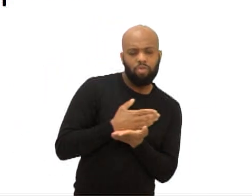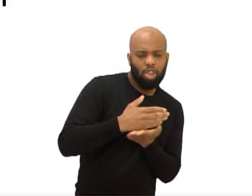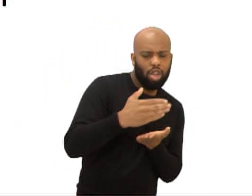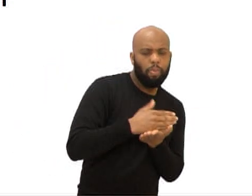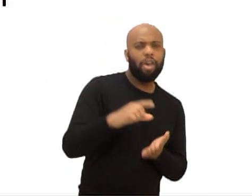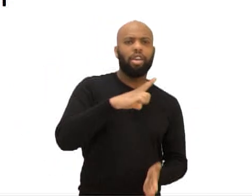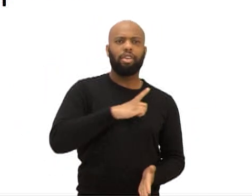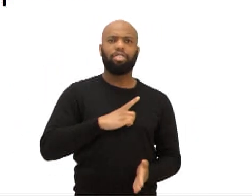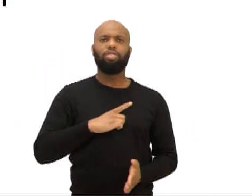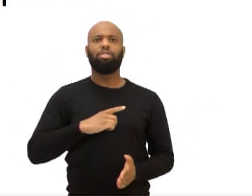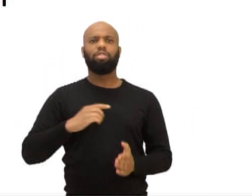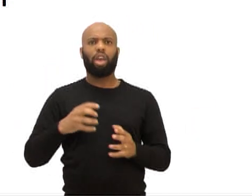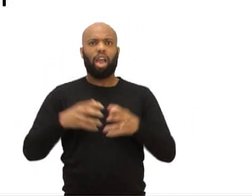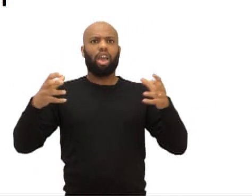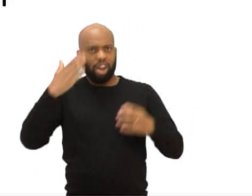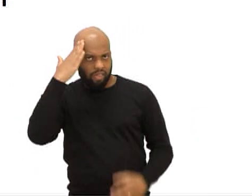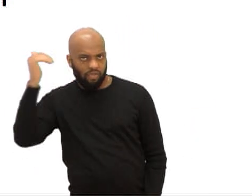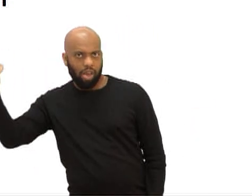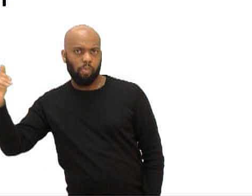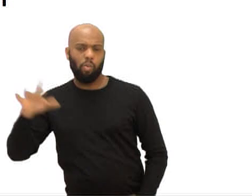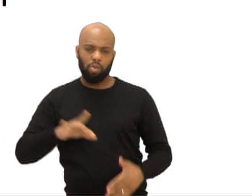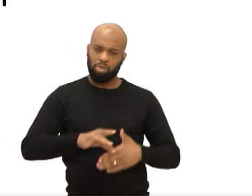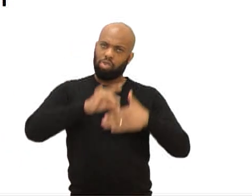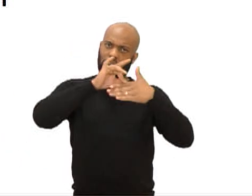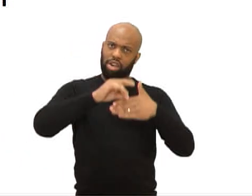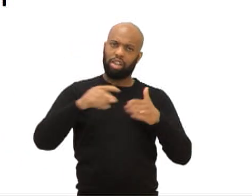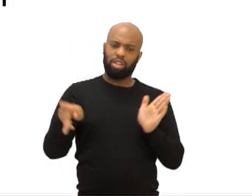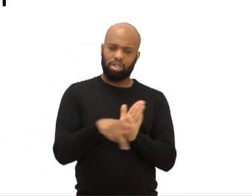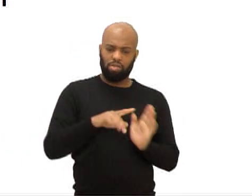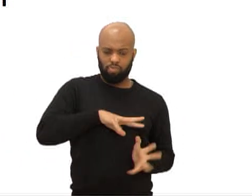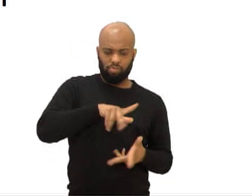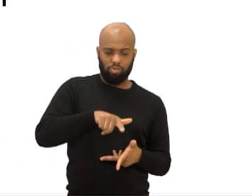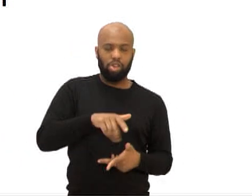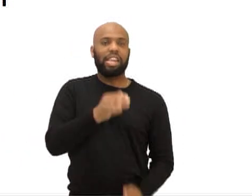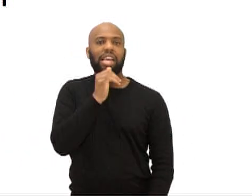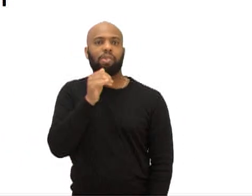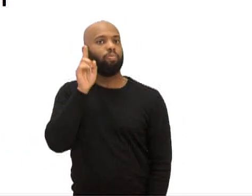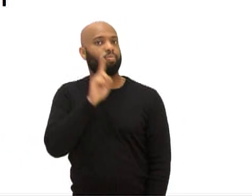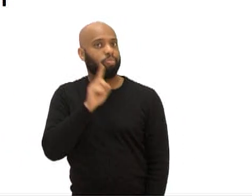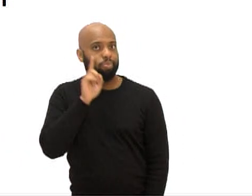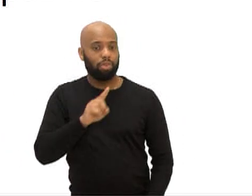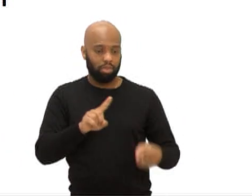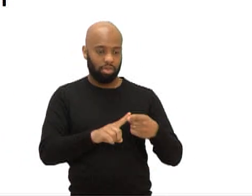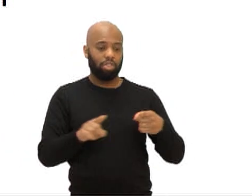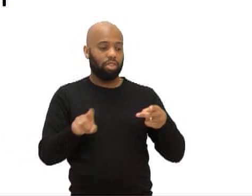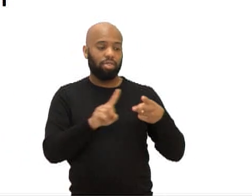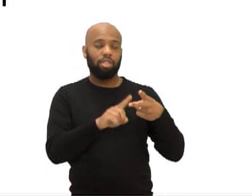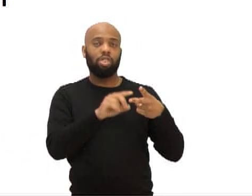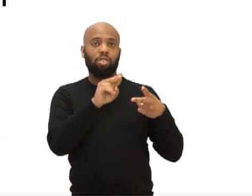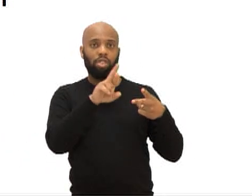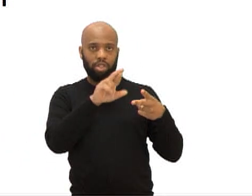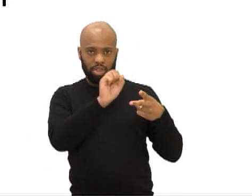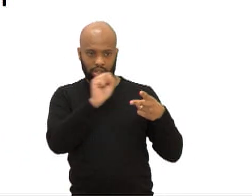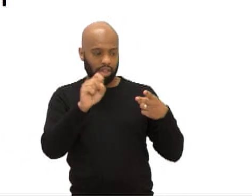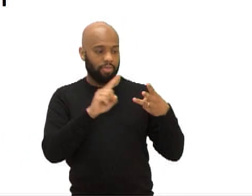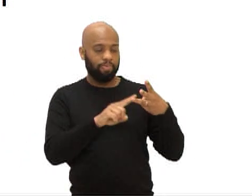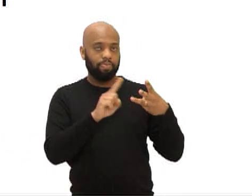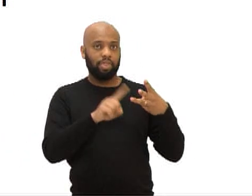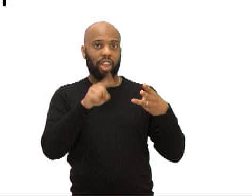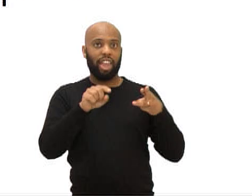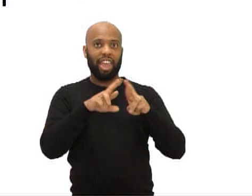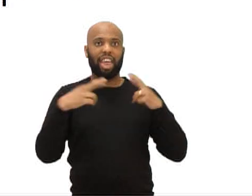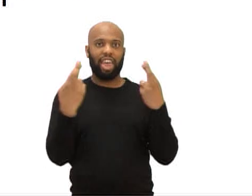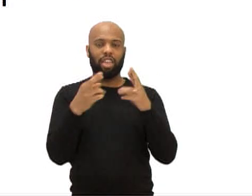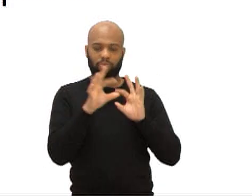grandes lideranças mundiais, em especial dos Estados Unidos, da União Soviética e do Reino Unido,